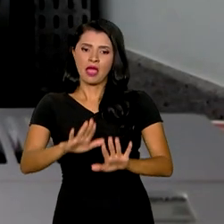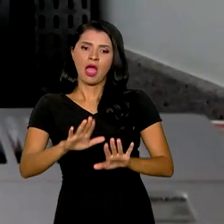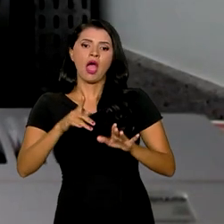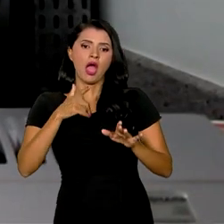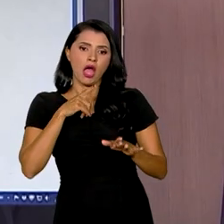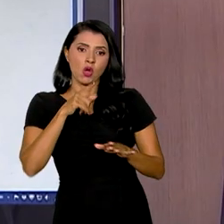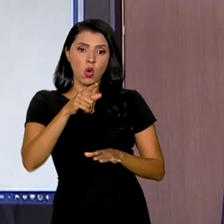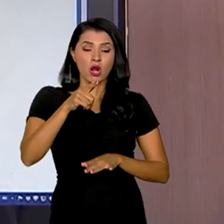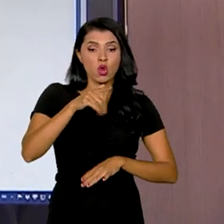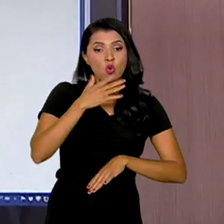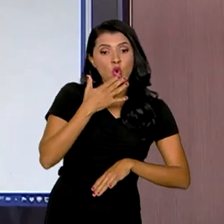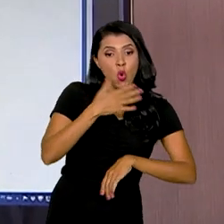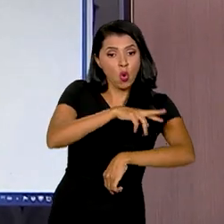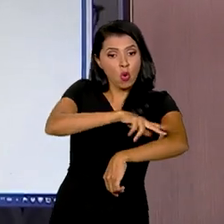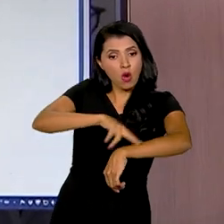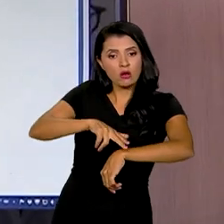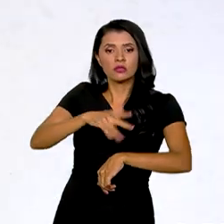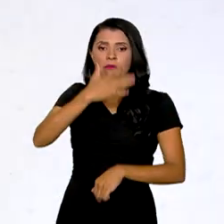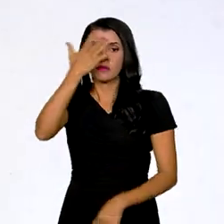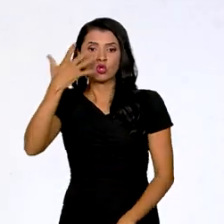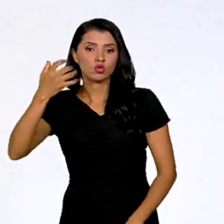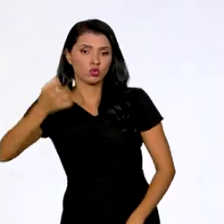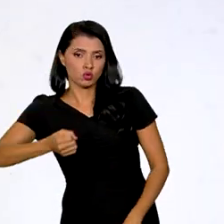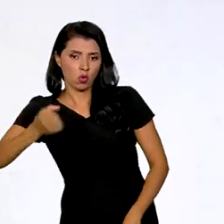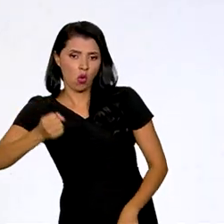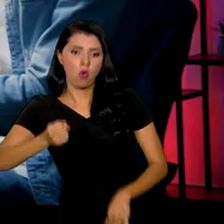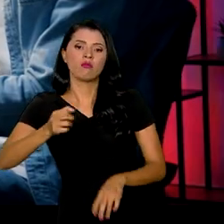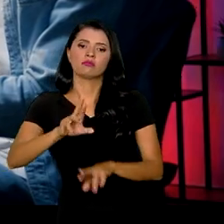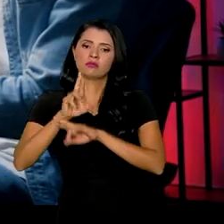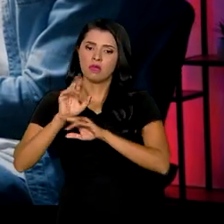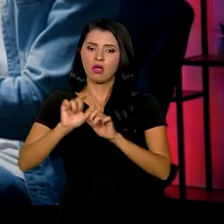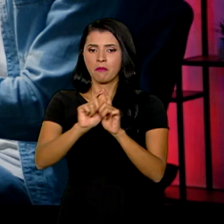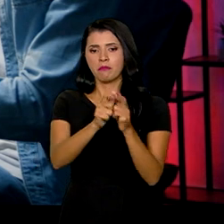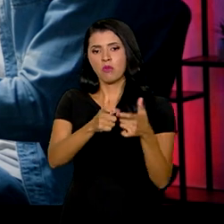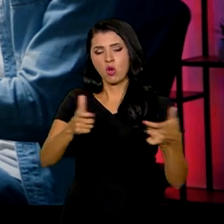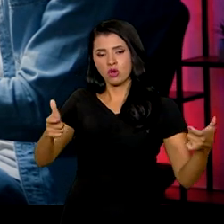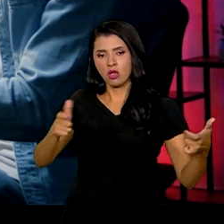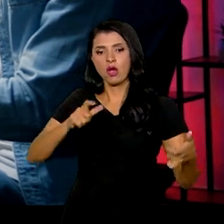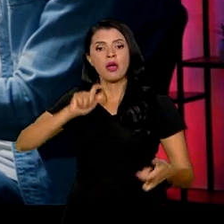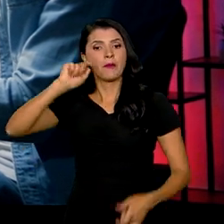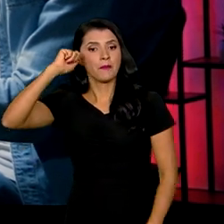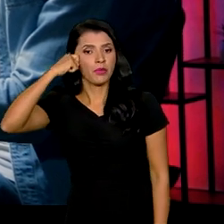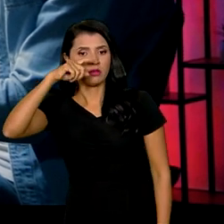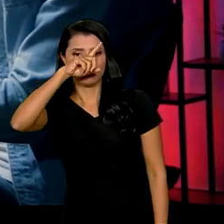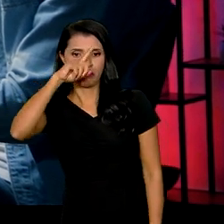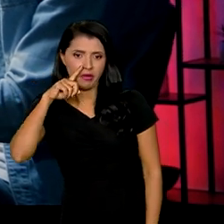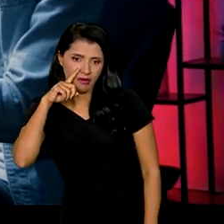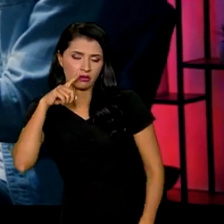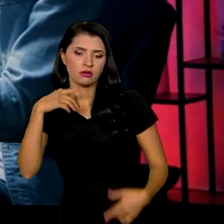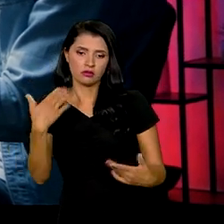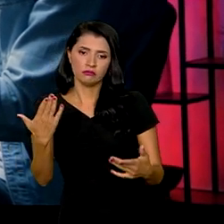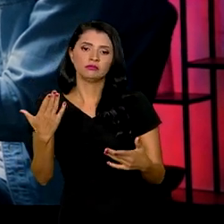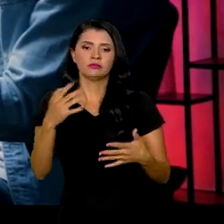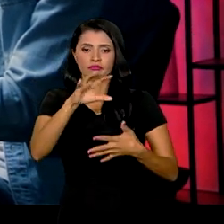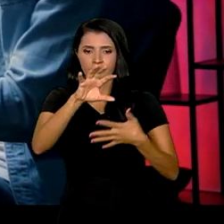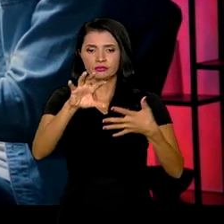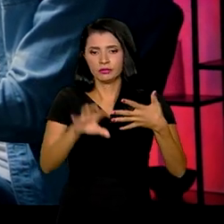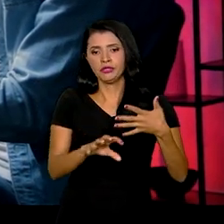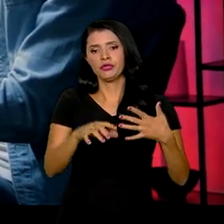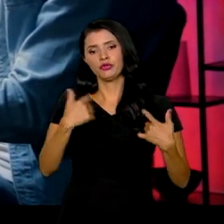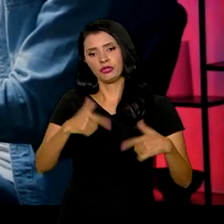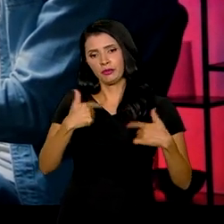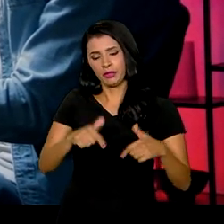ou raça, as pessoas brancas representaram a maioria entre pretas e pardas nessa categoria de